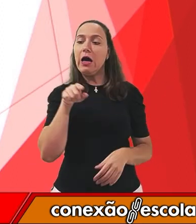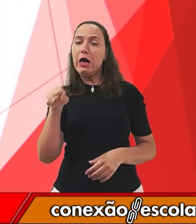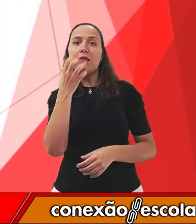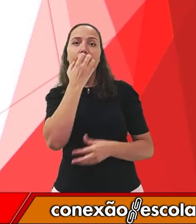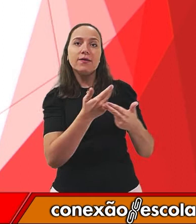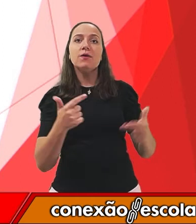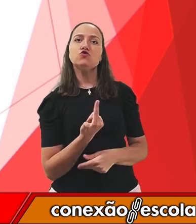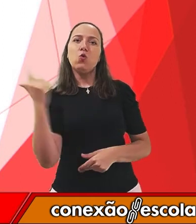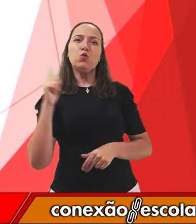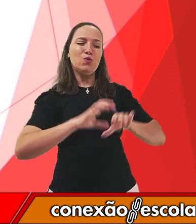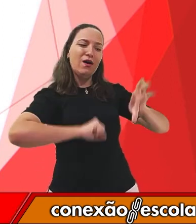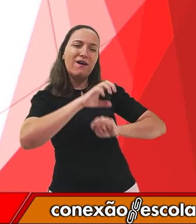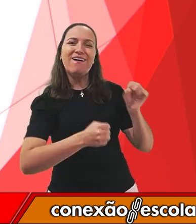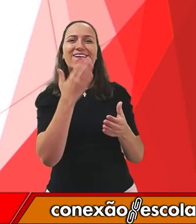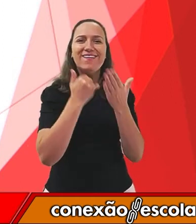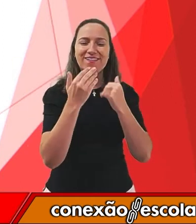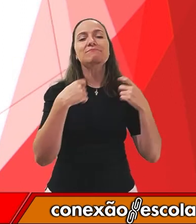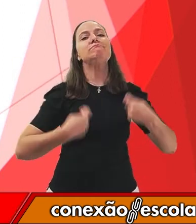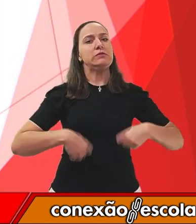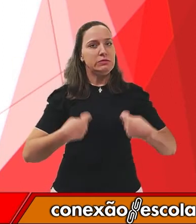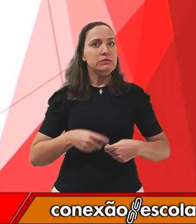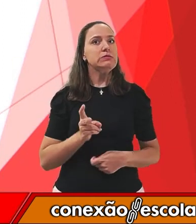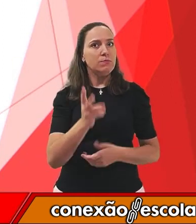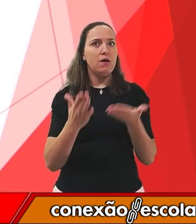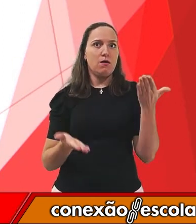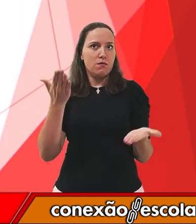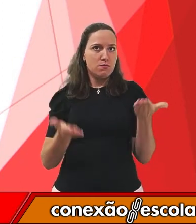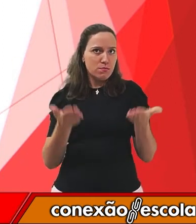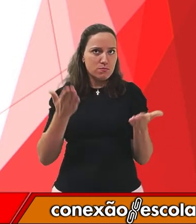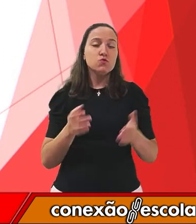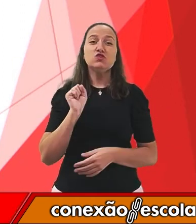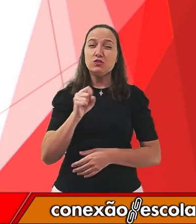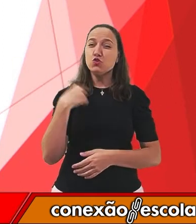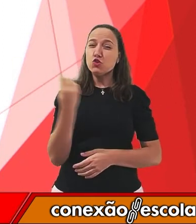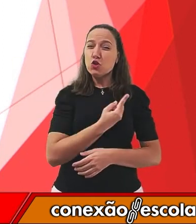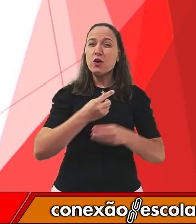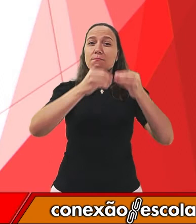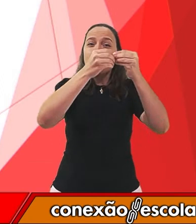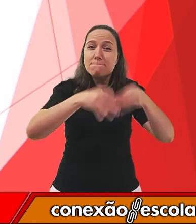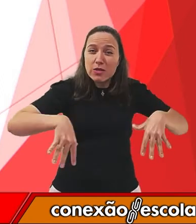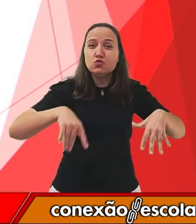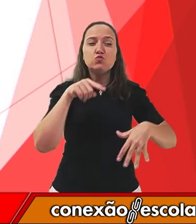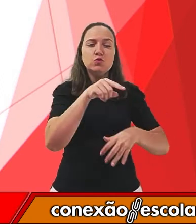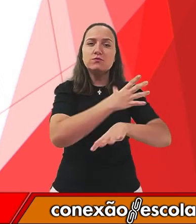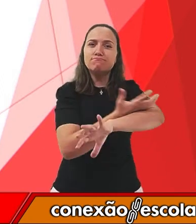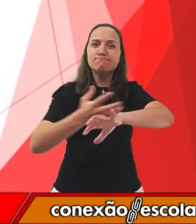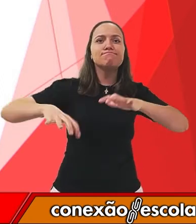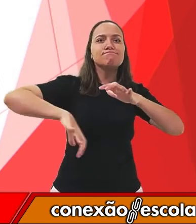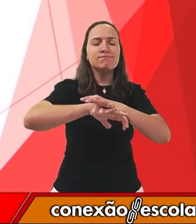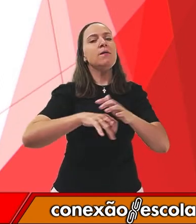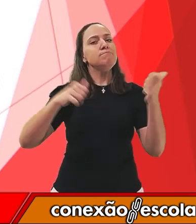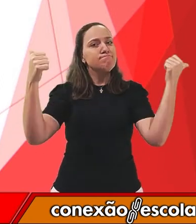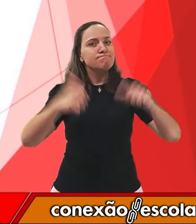deve estar sempre em equilíbrio. Quando interferimos muito no ecossistema, existem consequências para a vida de